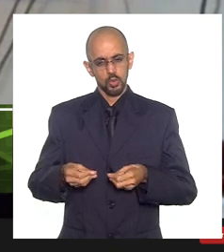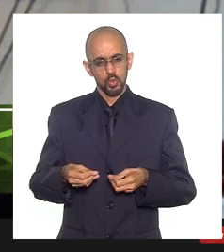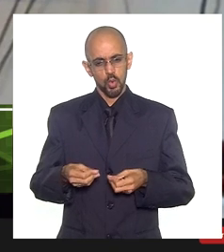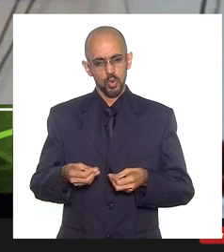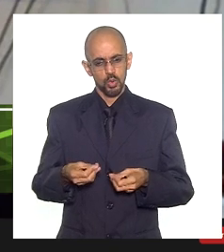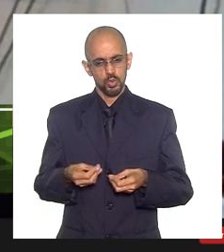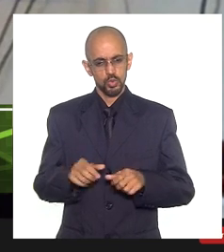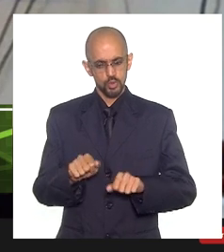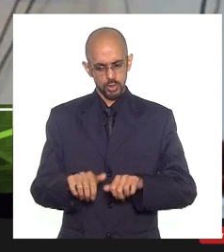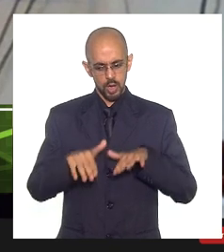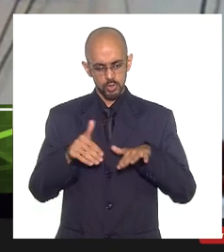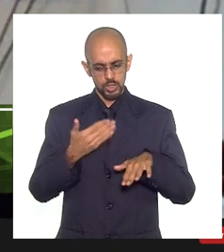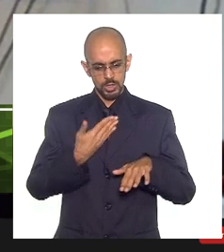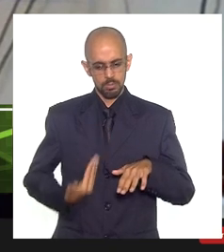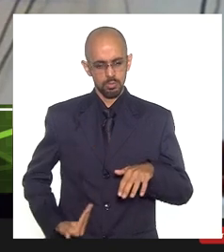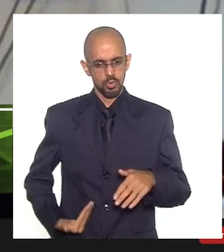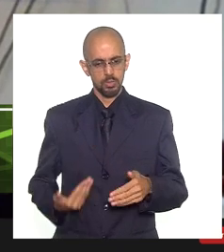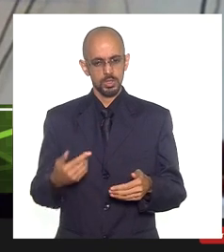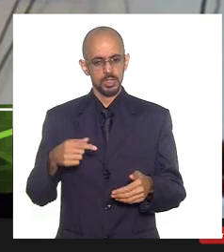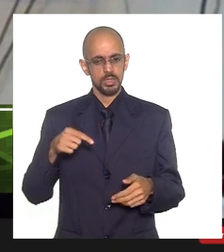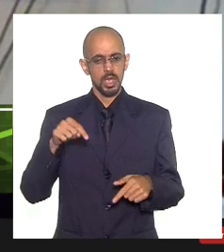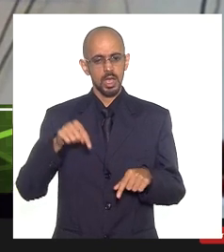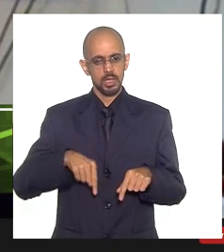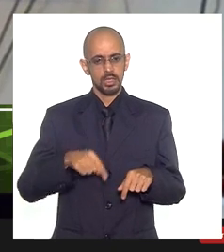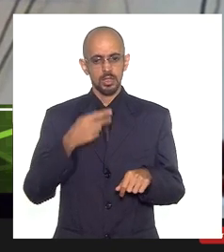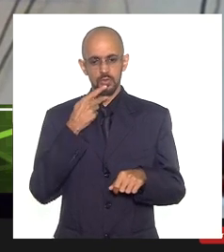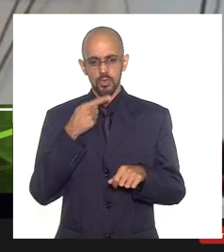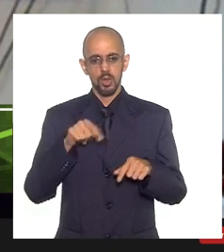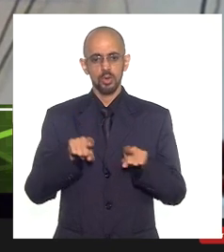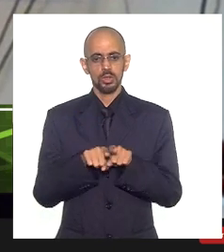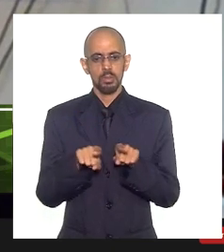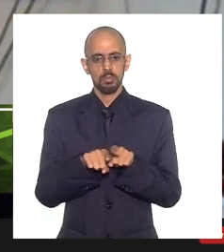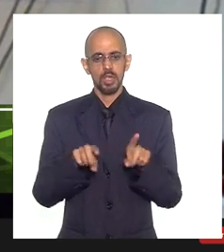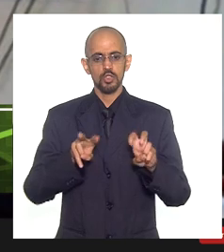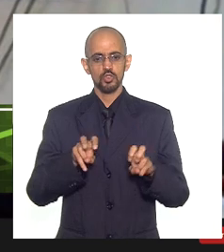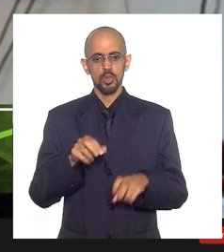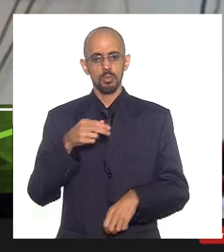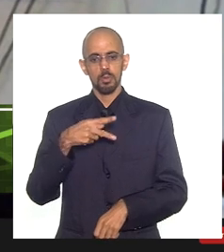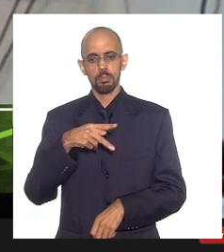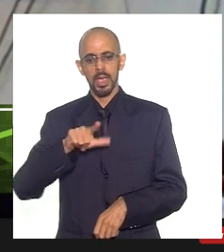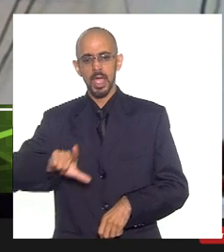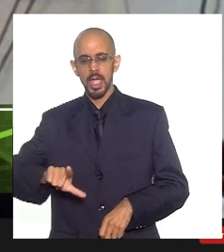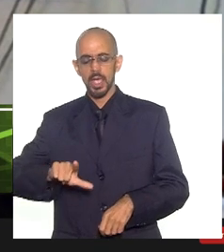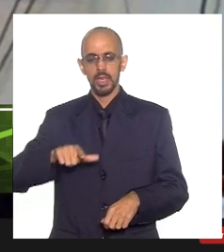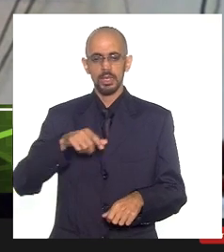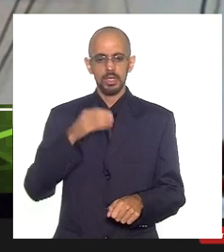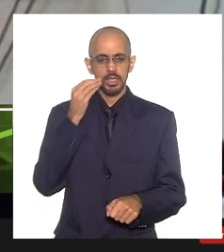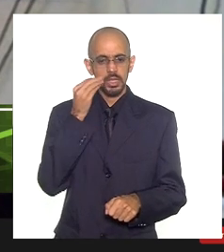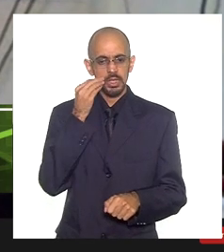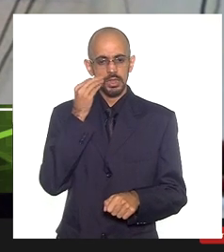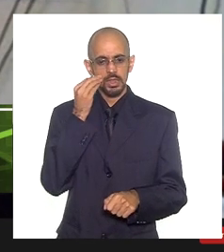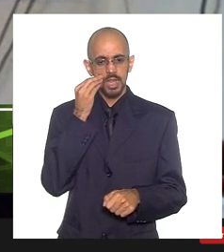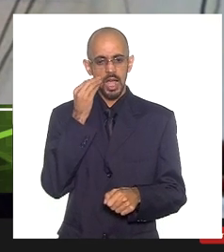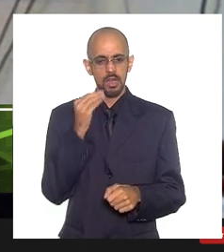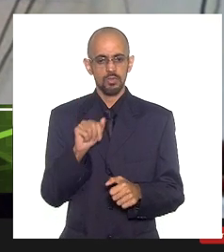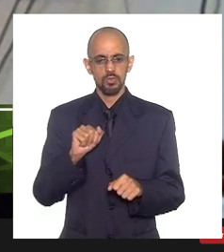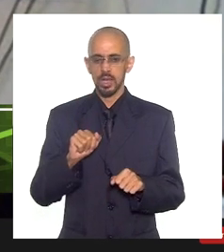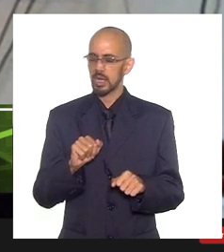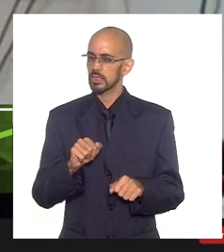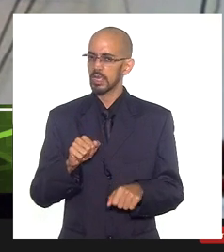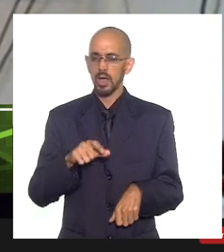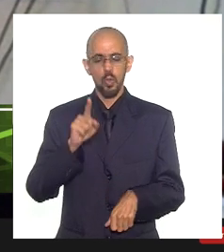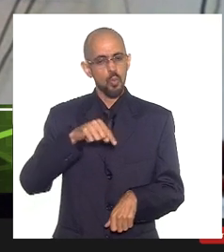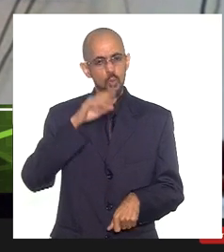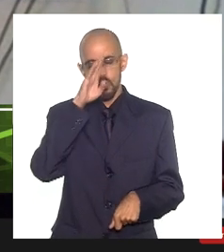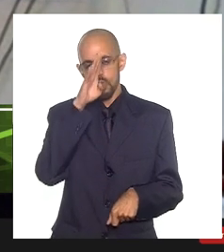audiência fizeram um desagravo também ao PL que visava extinguir um PL estapafúrdio